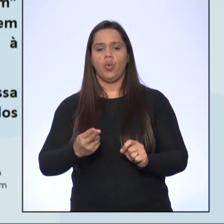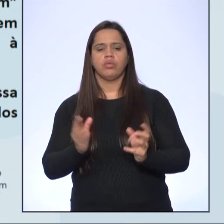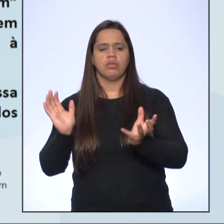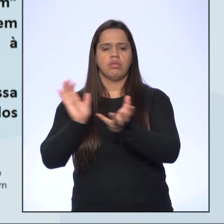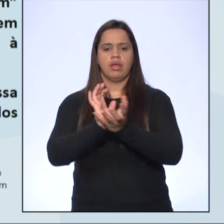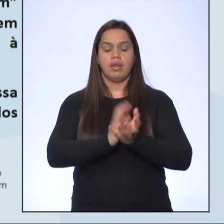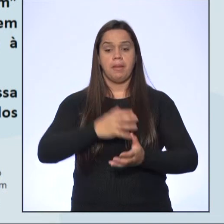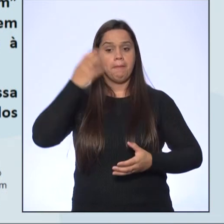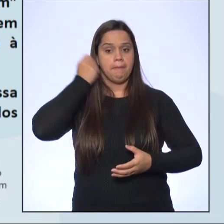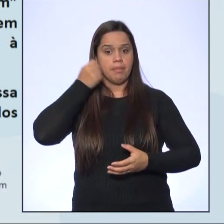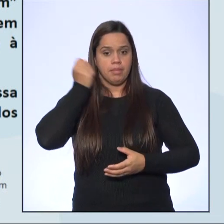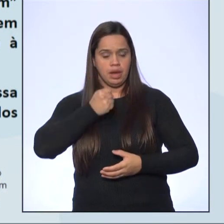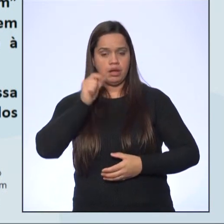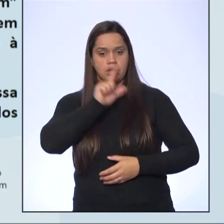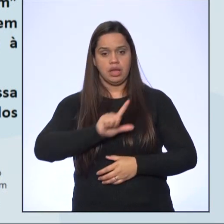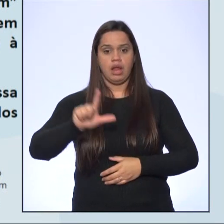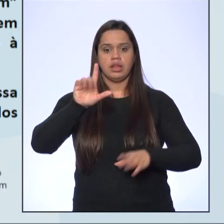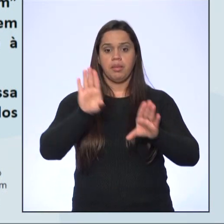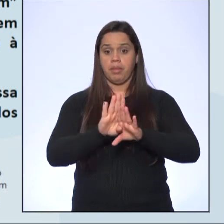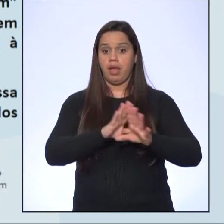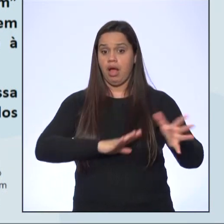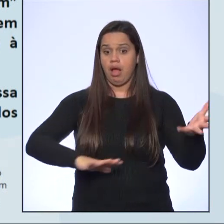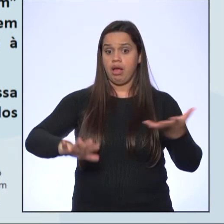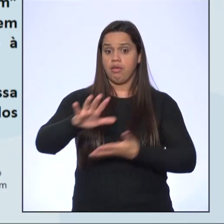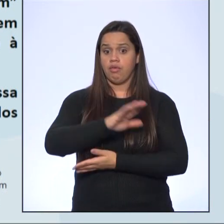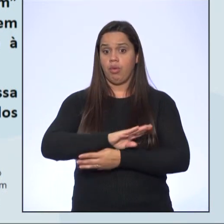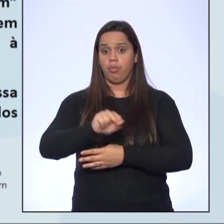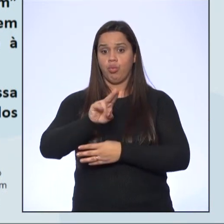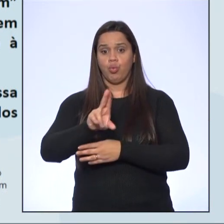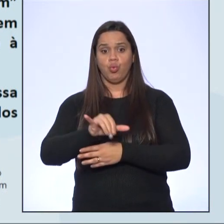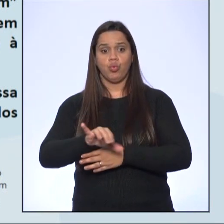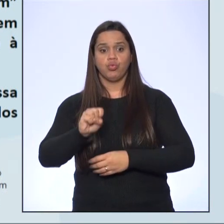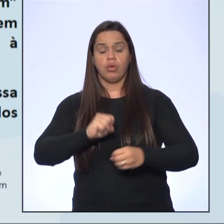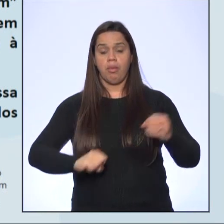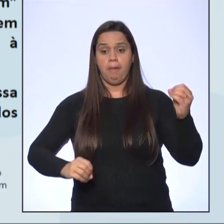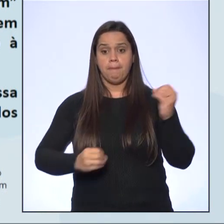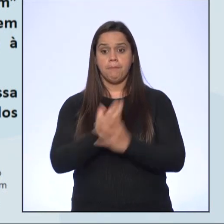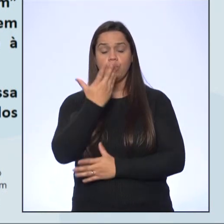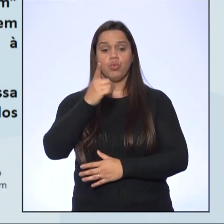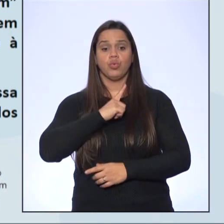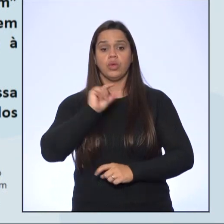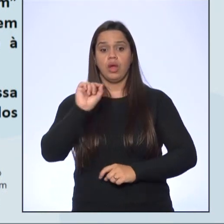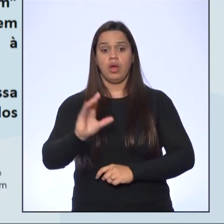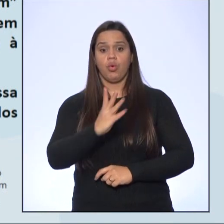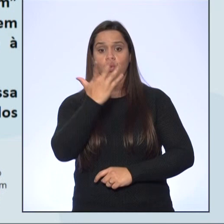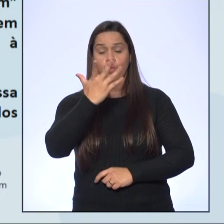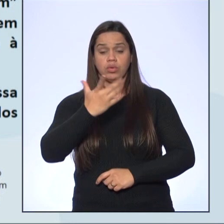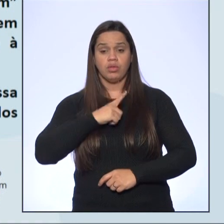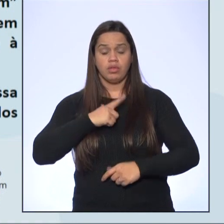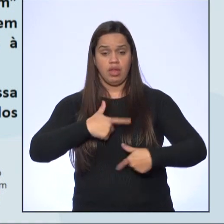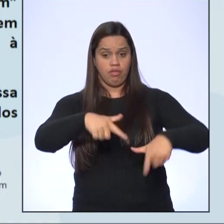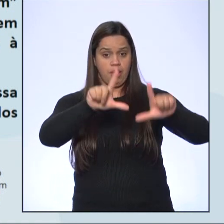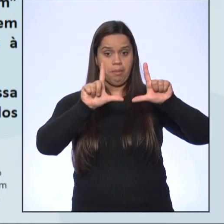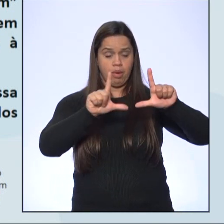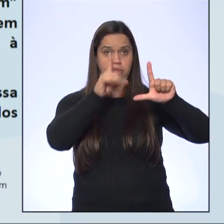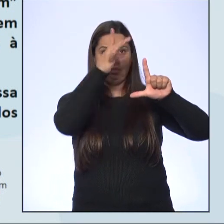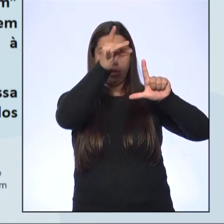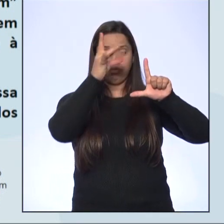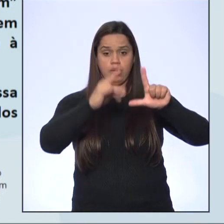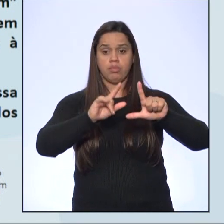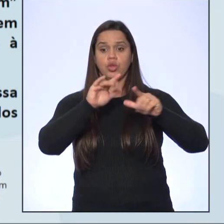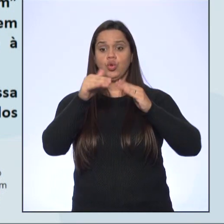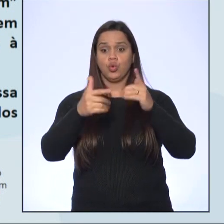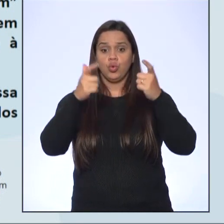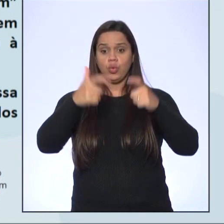de agosto de 1798. Salvador amanheceu com 12 boletins afixados em locais públicos e de grande circulação de